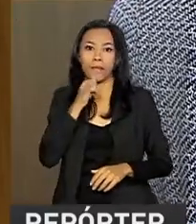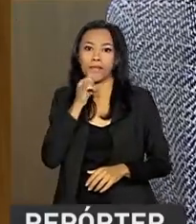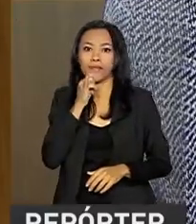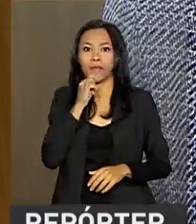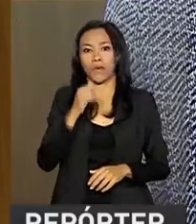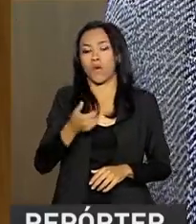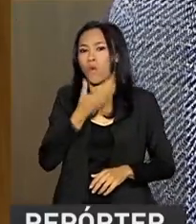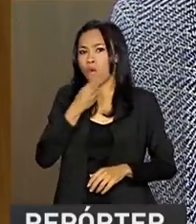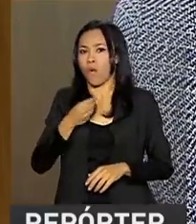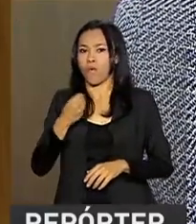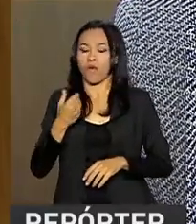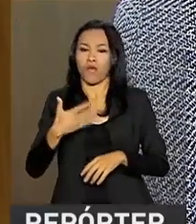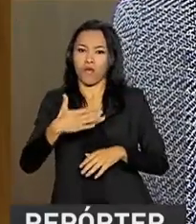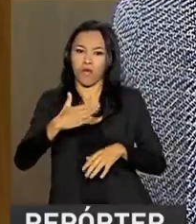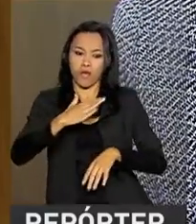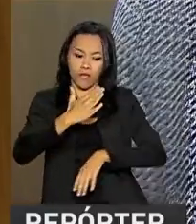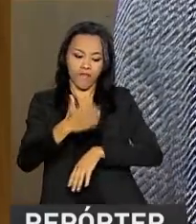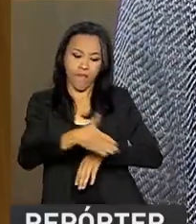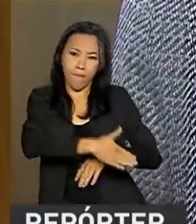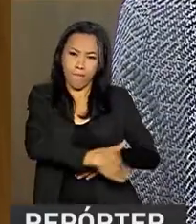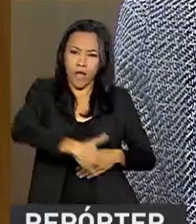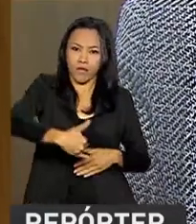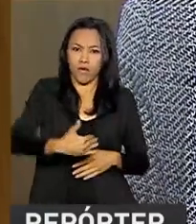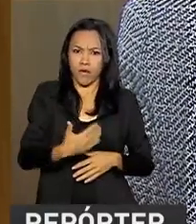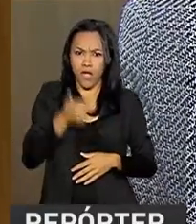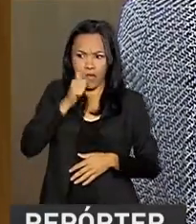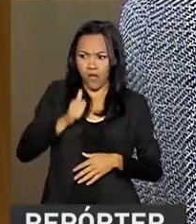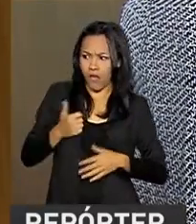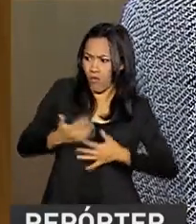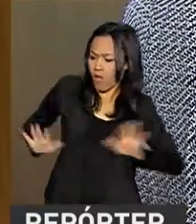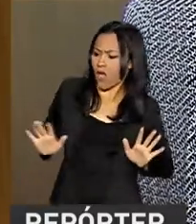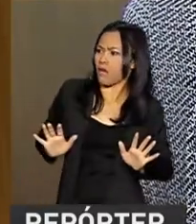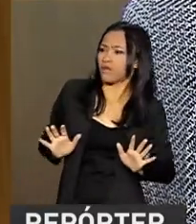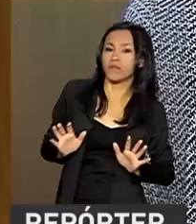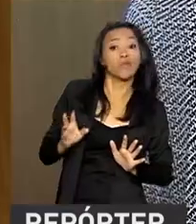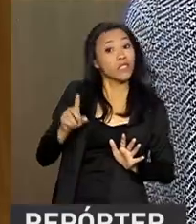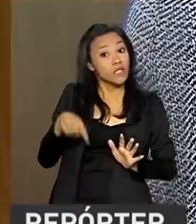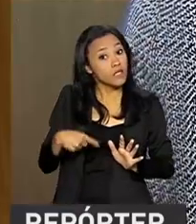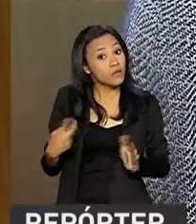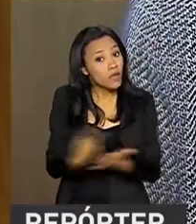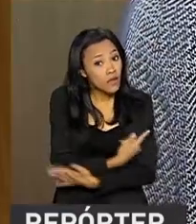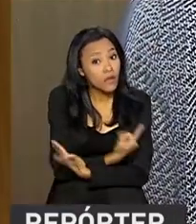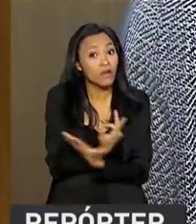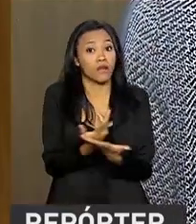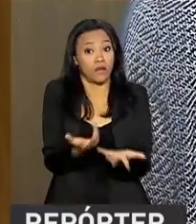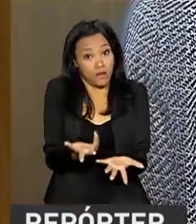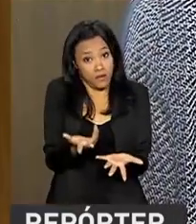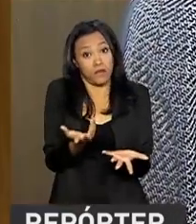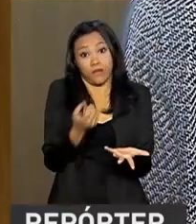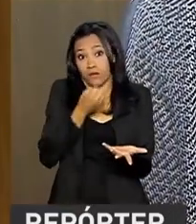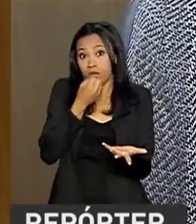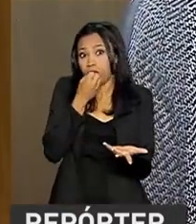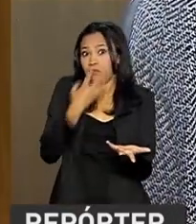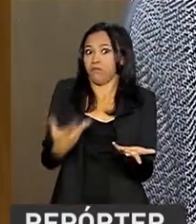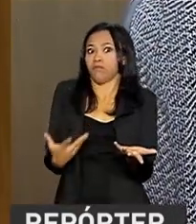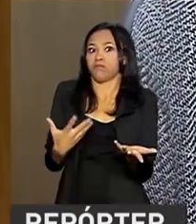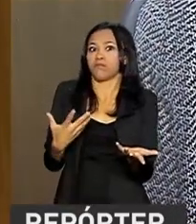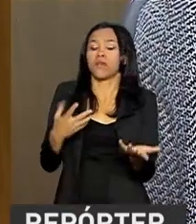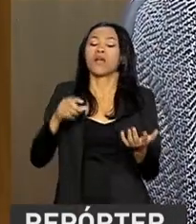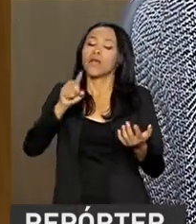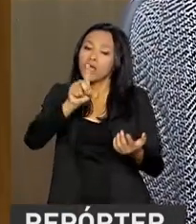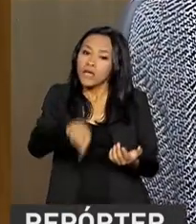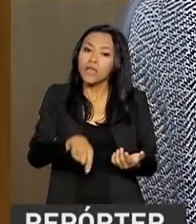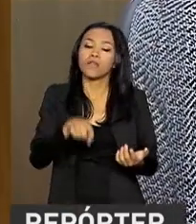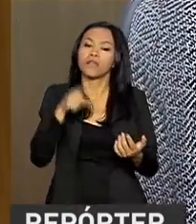uma mulher e que essa mulher não aceita isso é o assédio não podemos aceitar então acho que esse movimento esse debate está muito